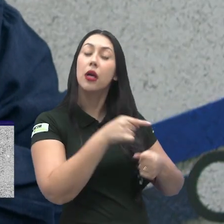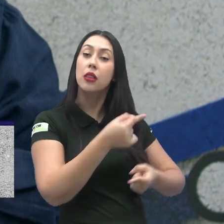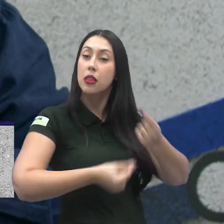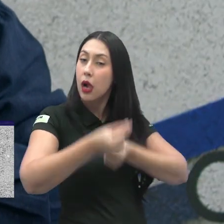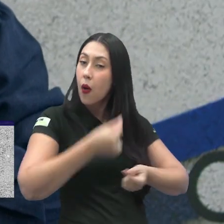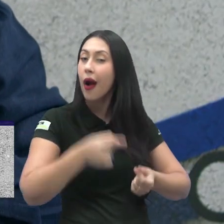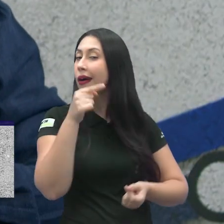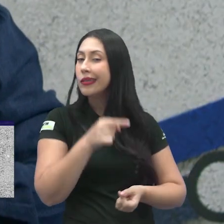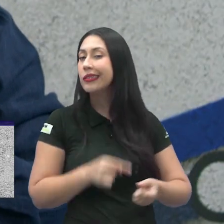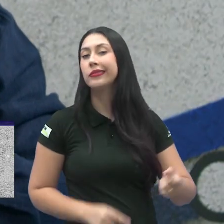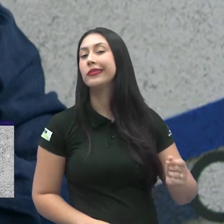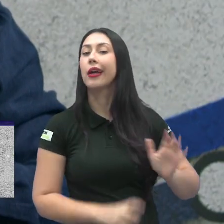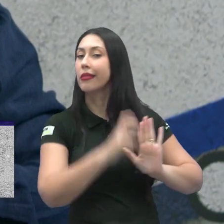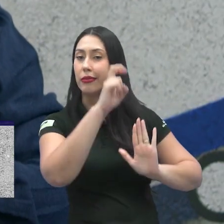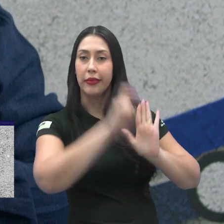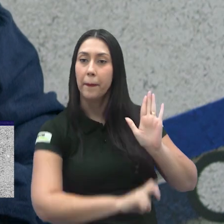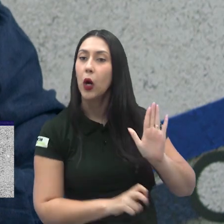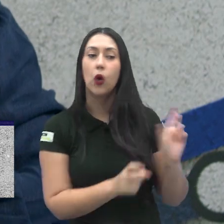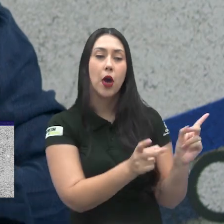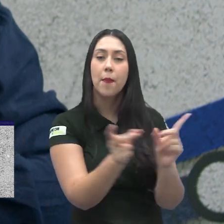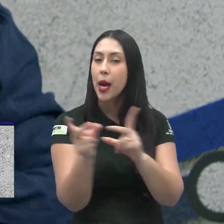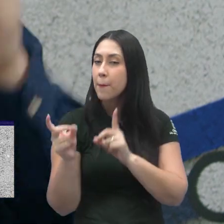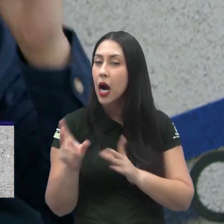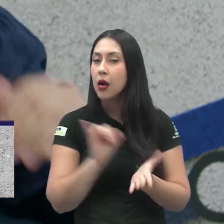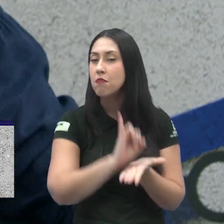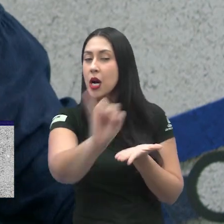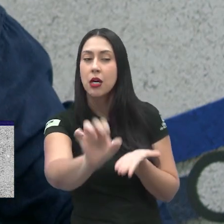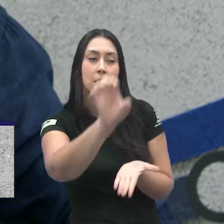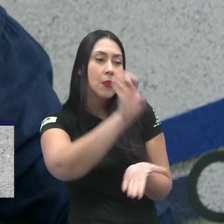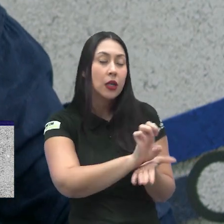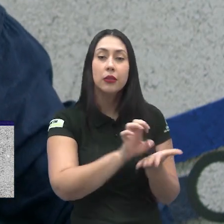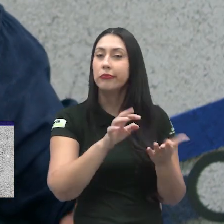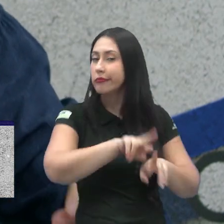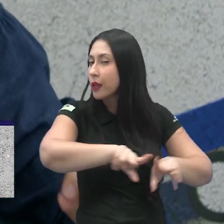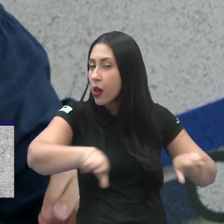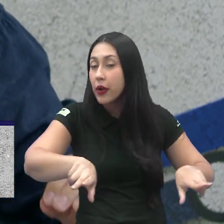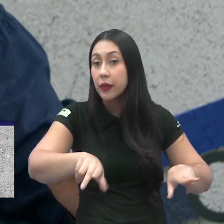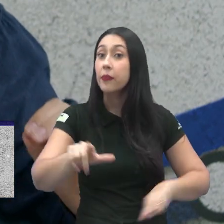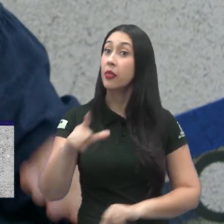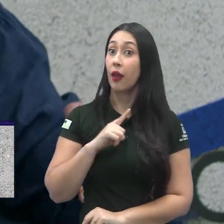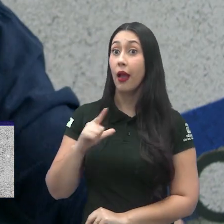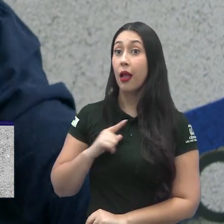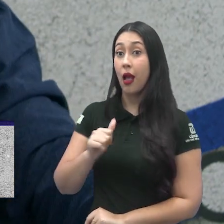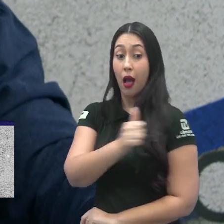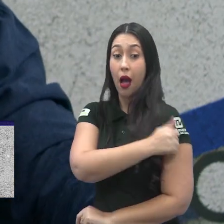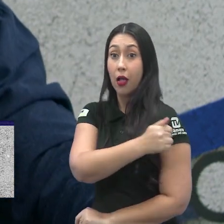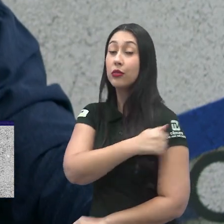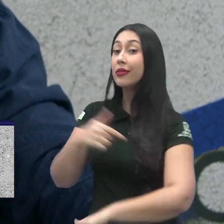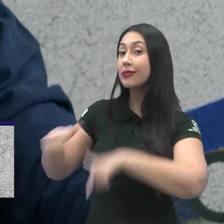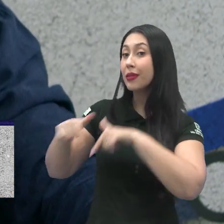sobre legislação, tributação, exportação, importação, é muito comum. Eu tenho, por exemplo, algumas alunas que trabalham em